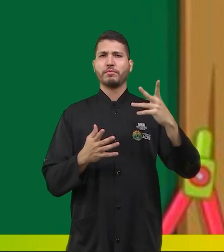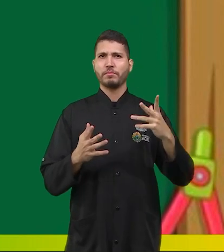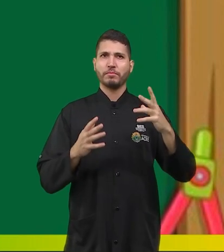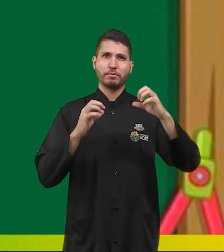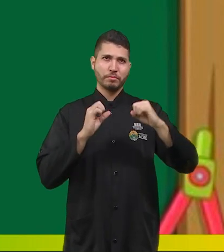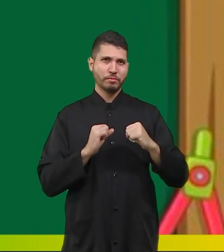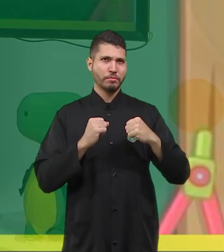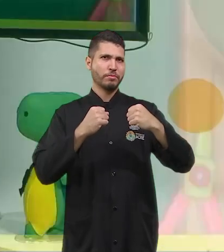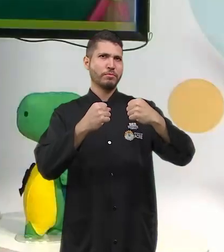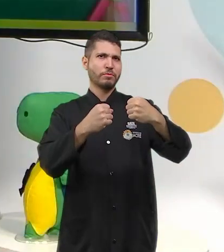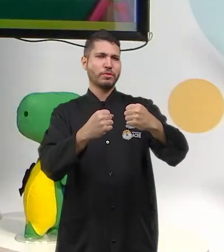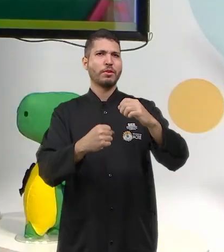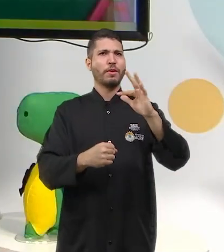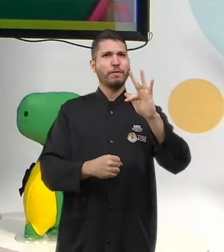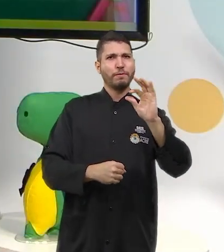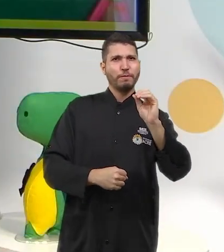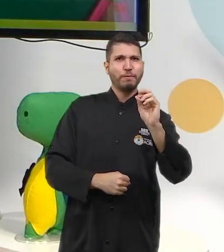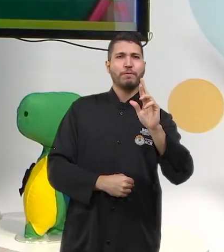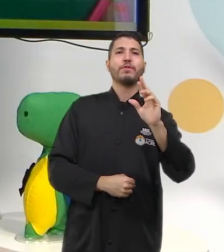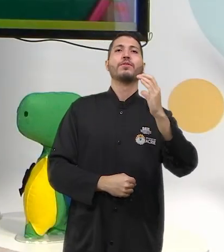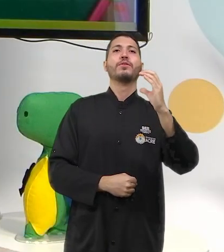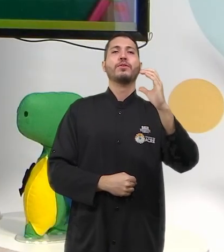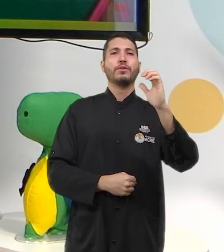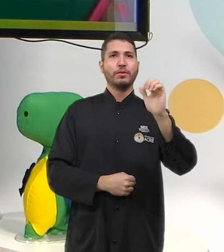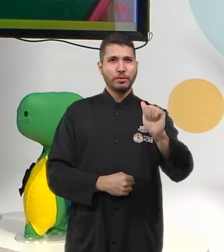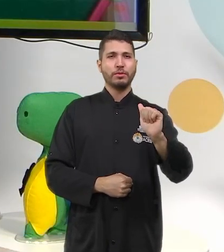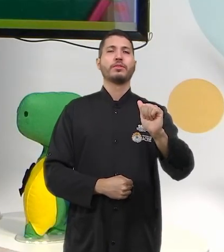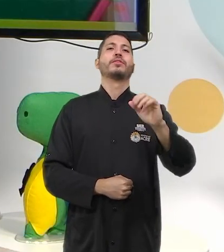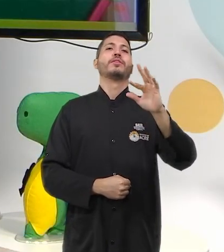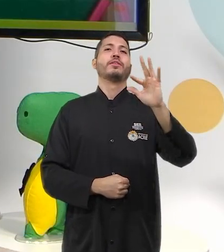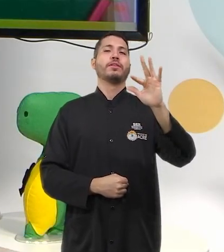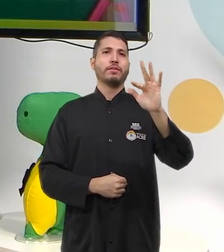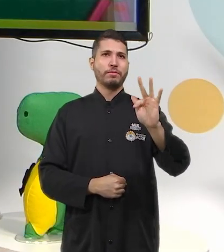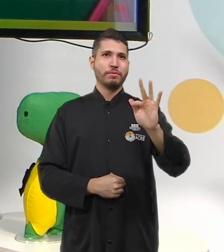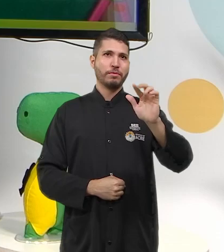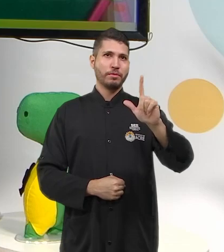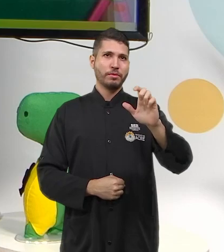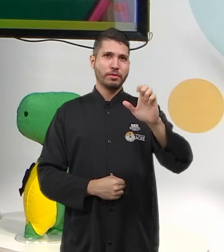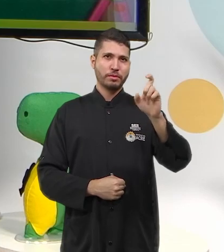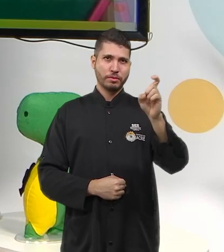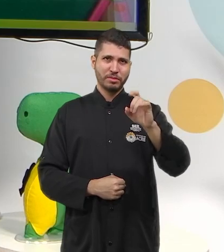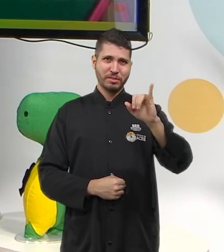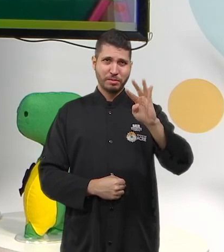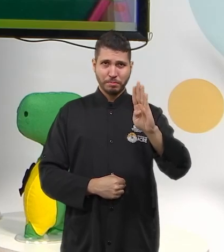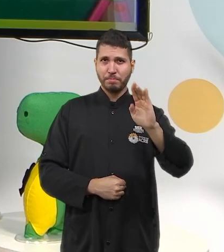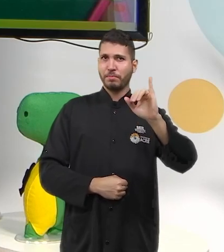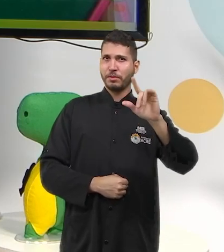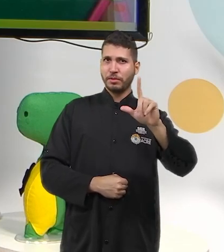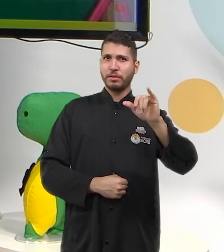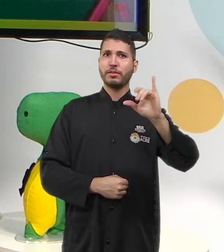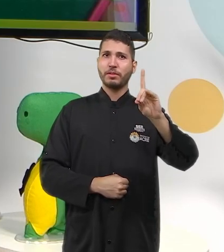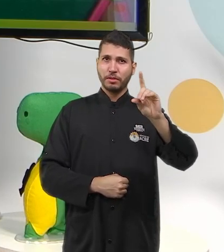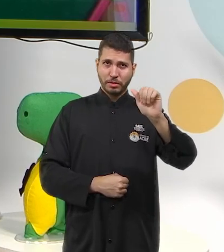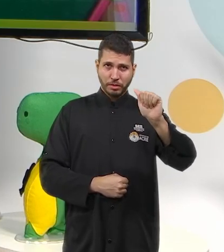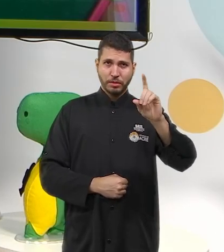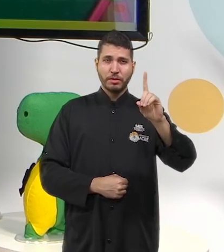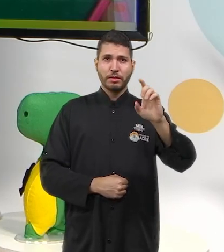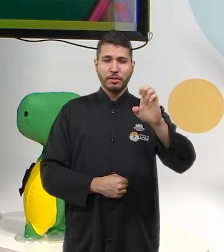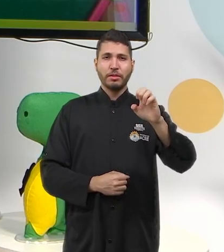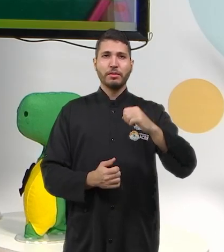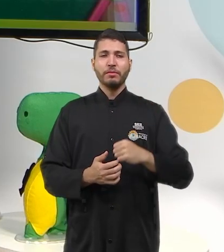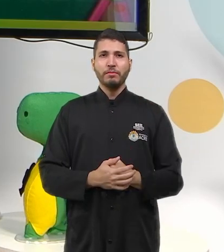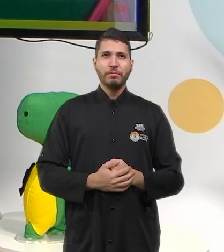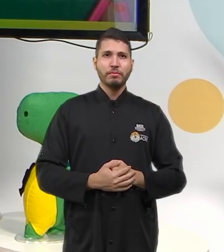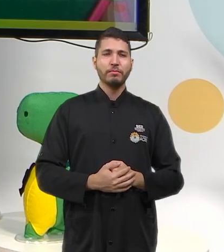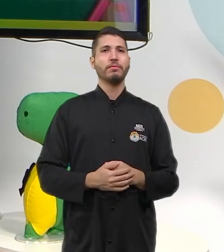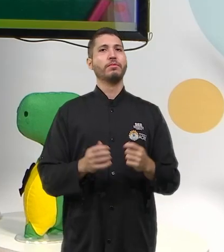e velocidade. Então, se a gente, na aula de hoje, vai abordar aprofundadamente, né, a capacidade física,